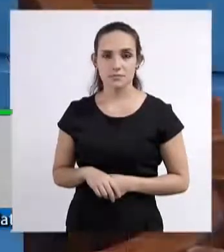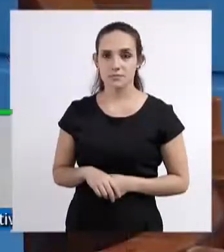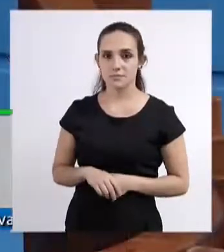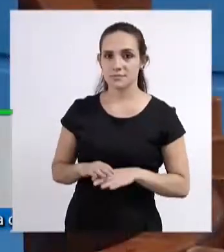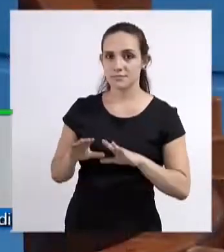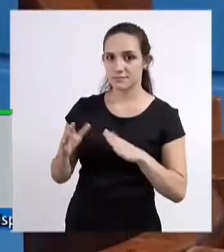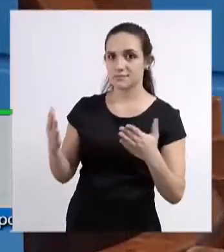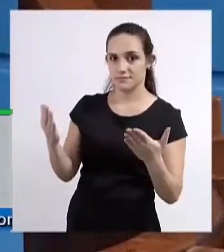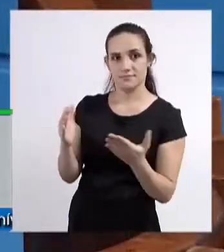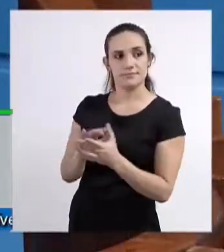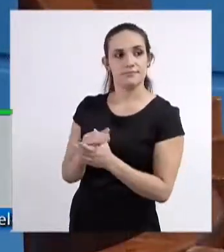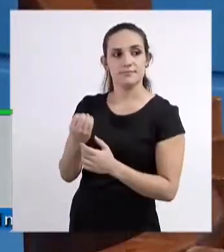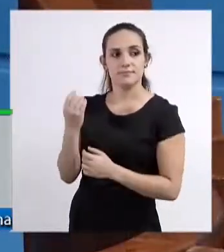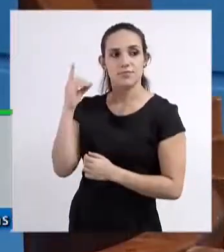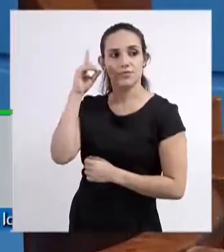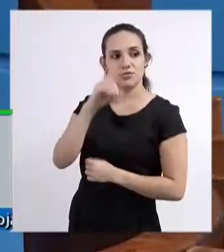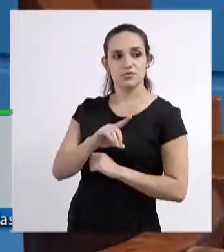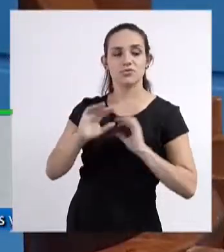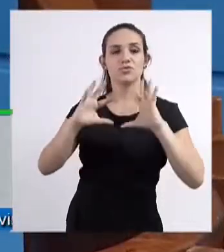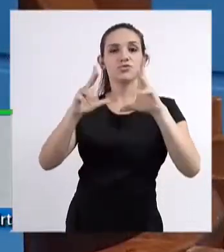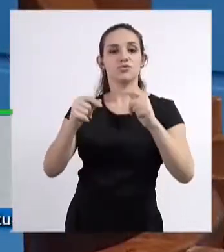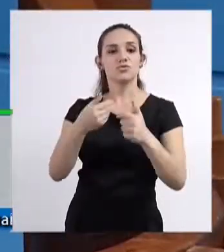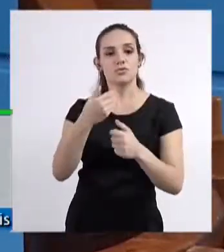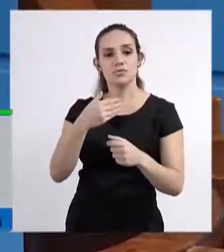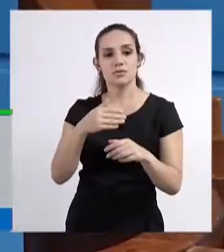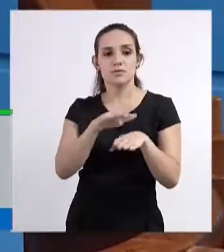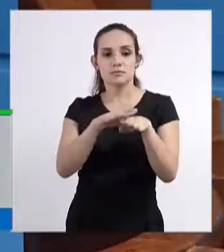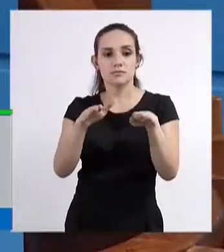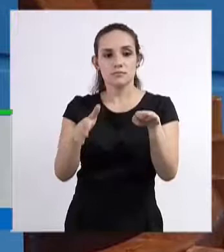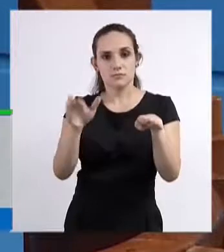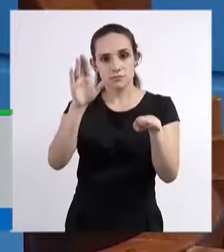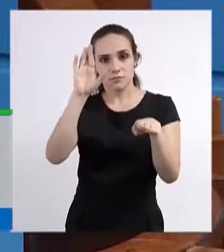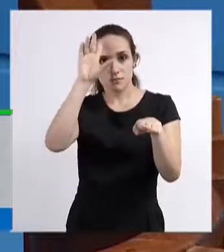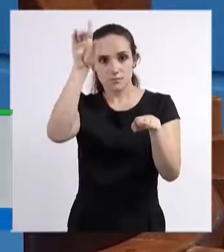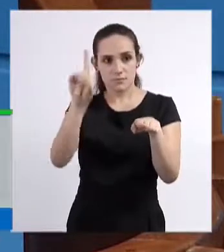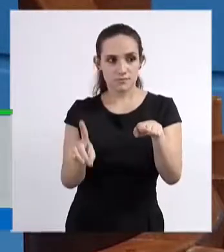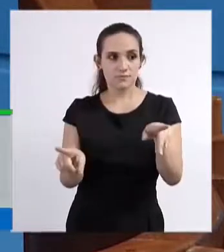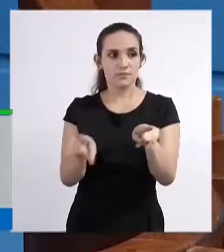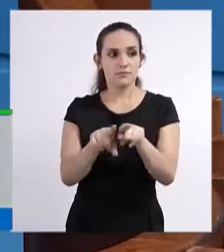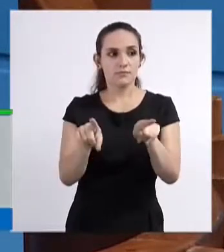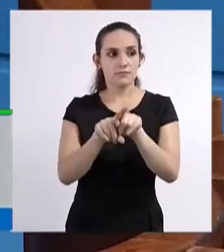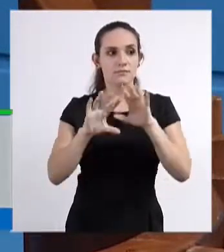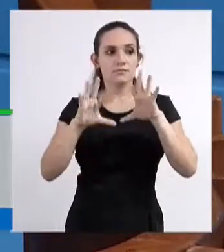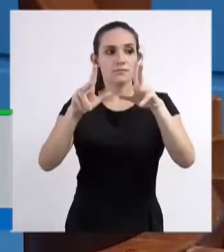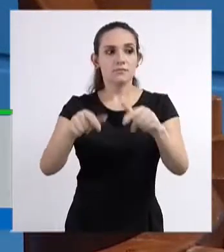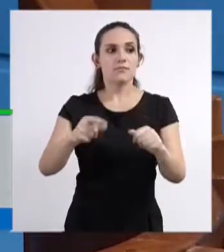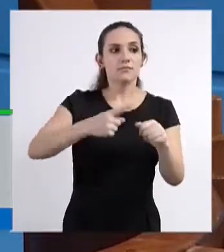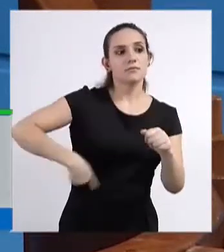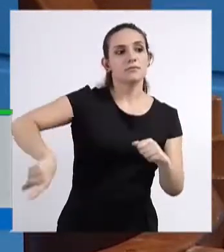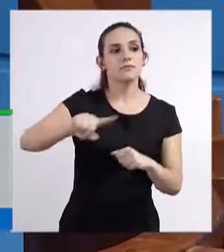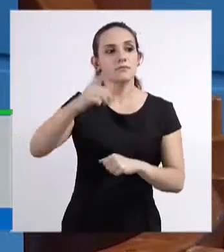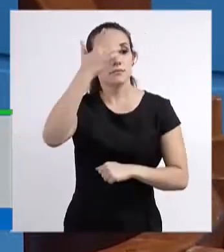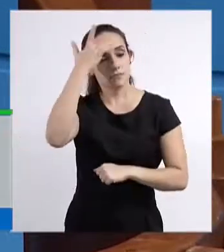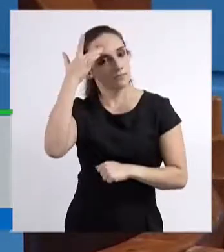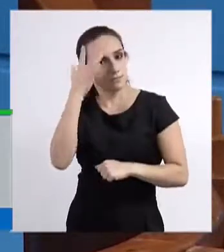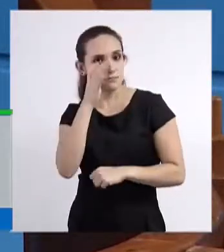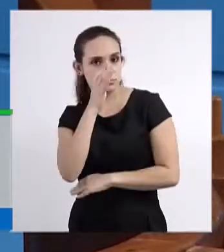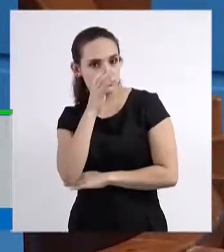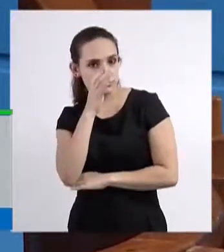Bom dia à mesa diretora dessa casa, aos colegas que aqui nos